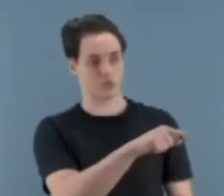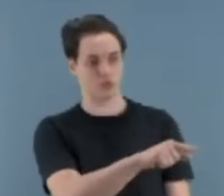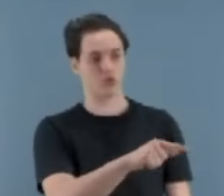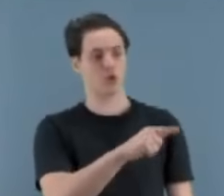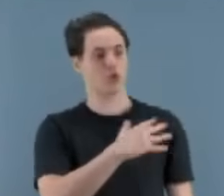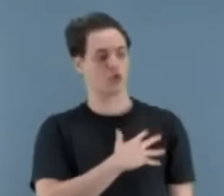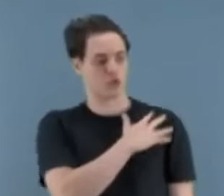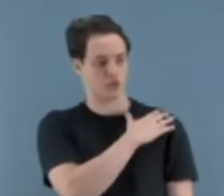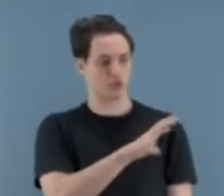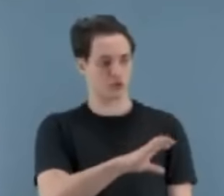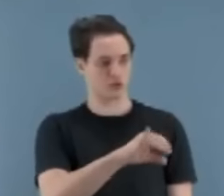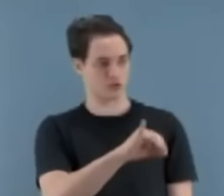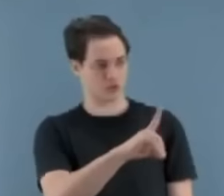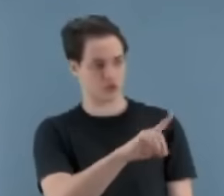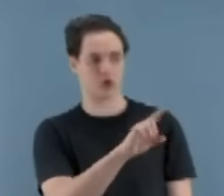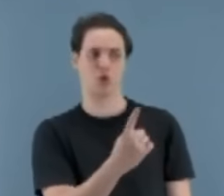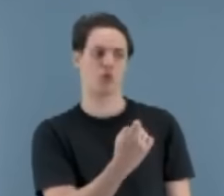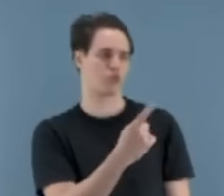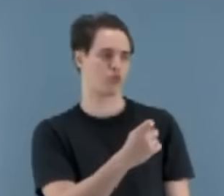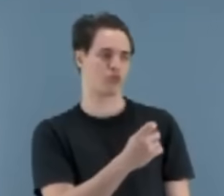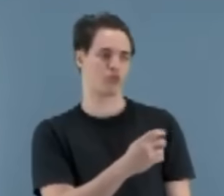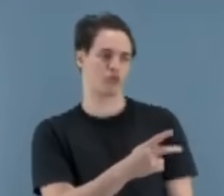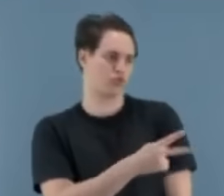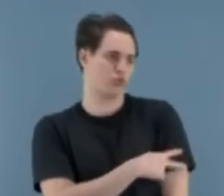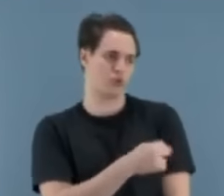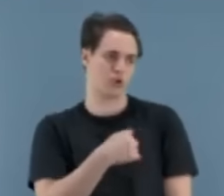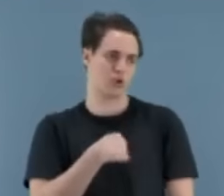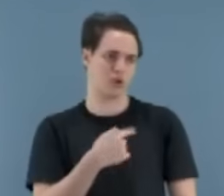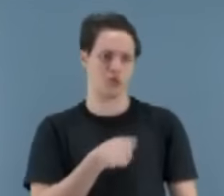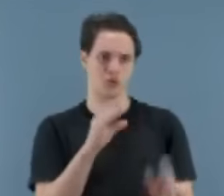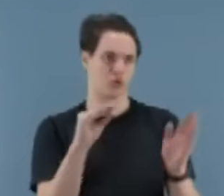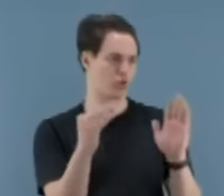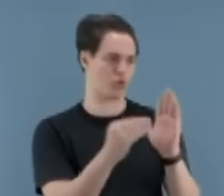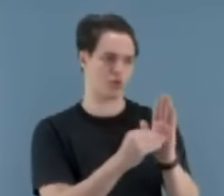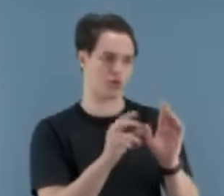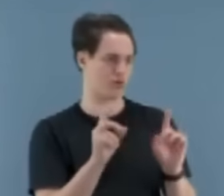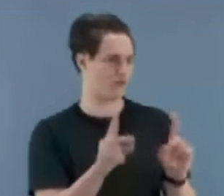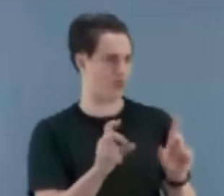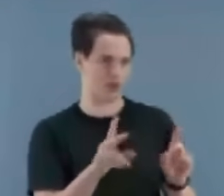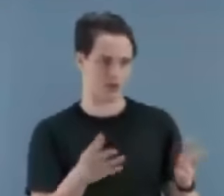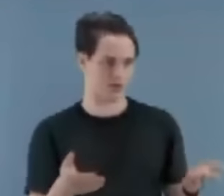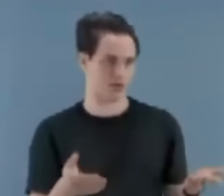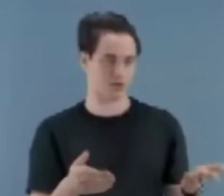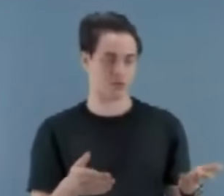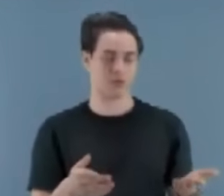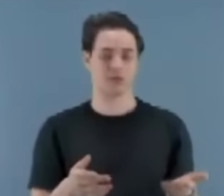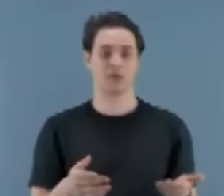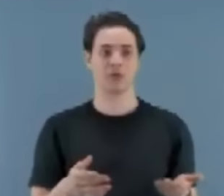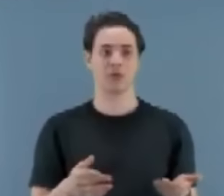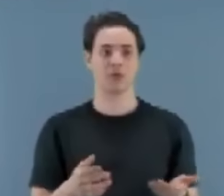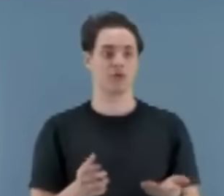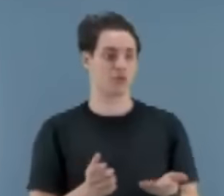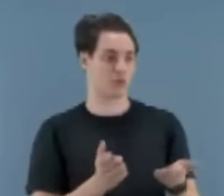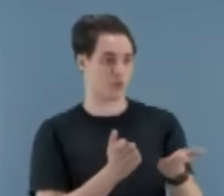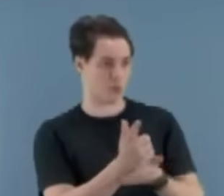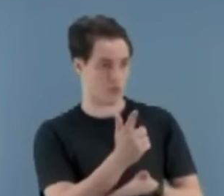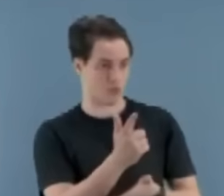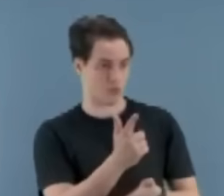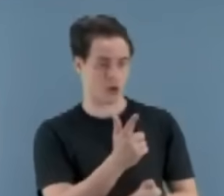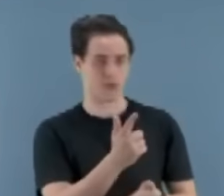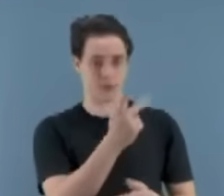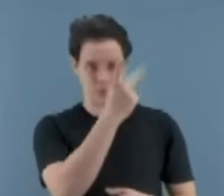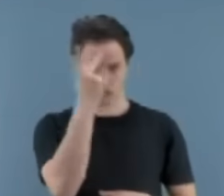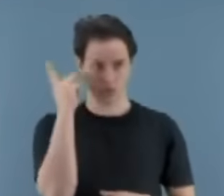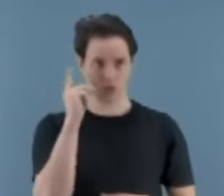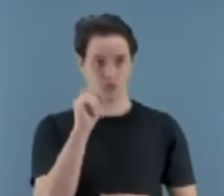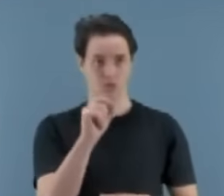era dele, comprou o único dono e eu anunciei o carro para vender. A compradora é essa